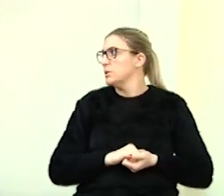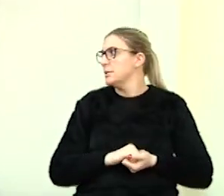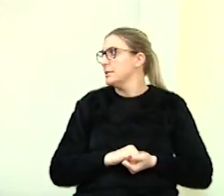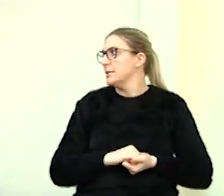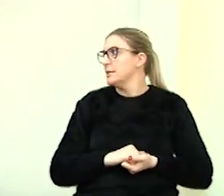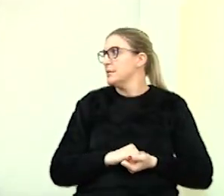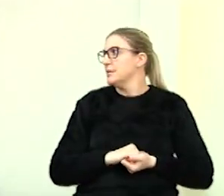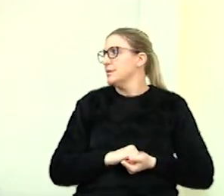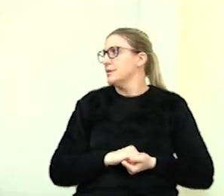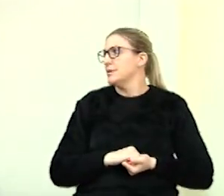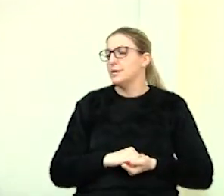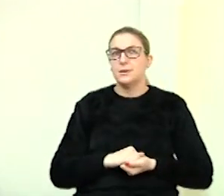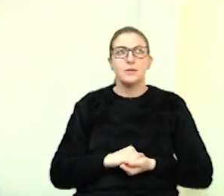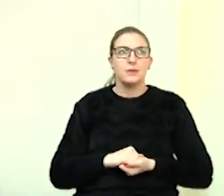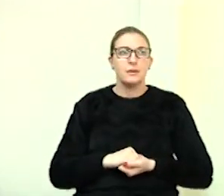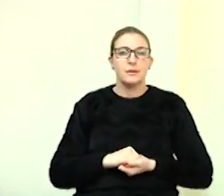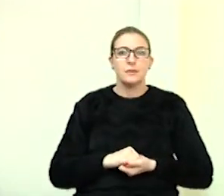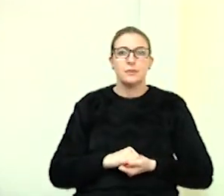Sim ou não?